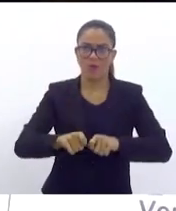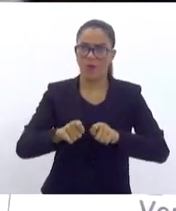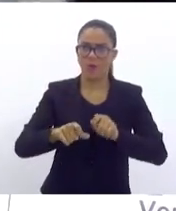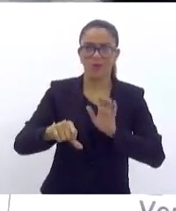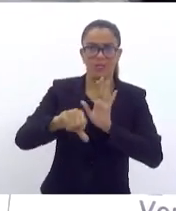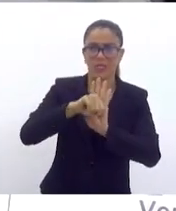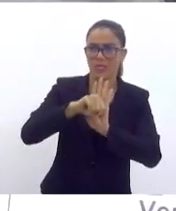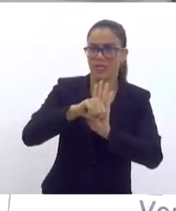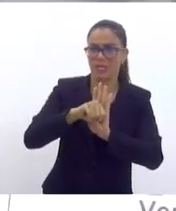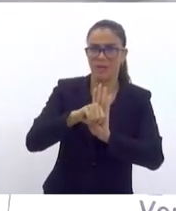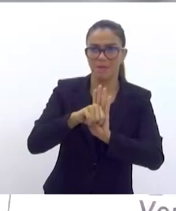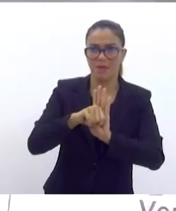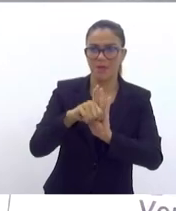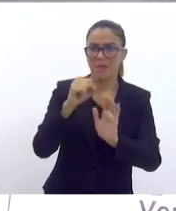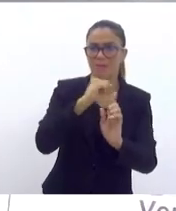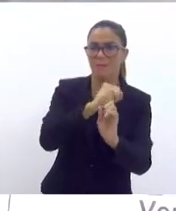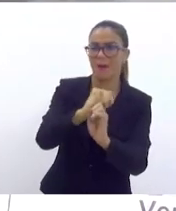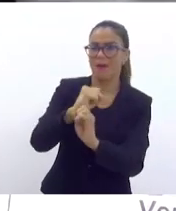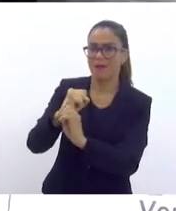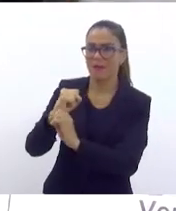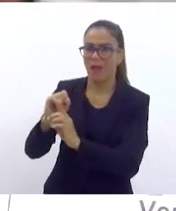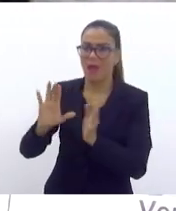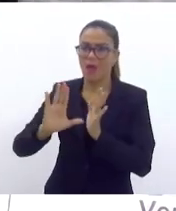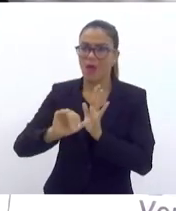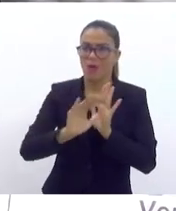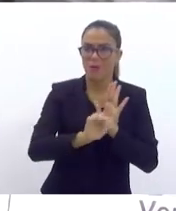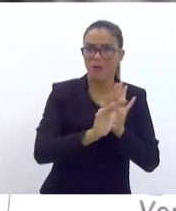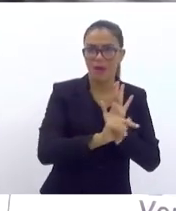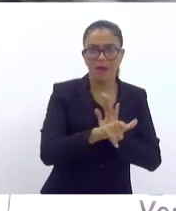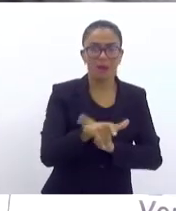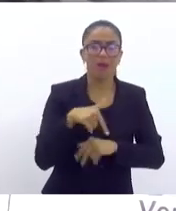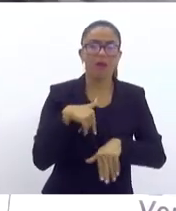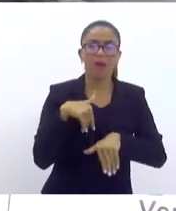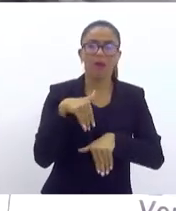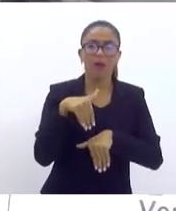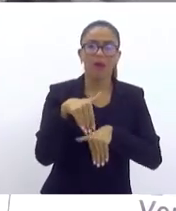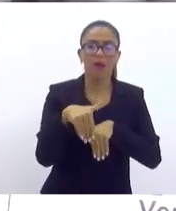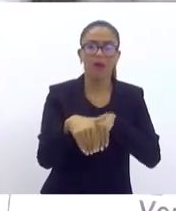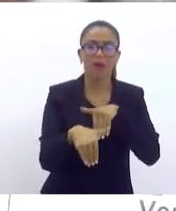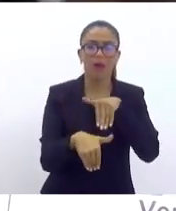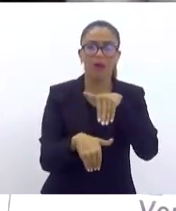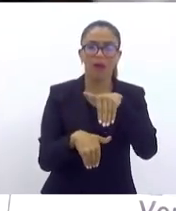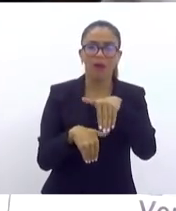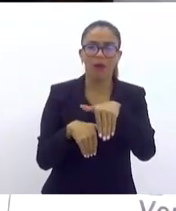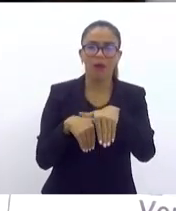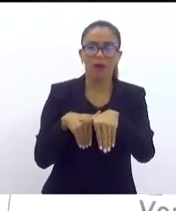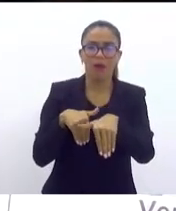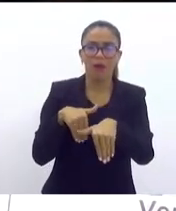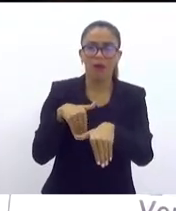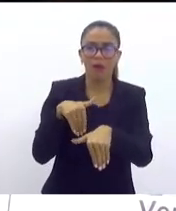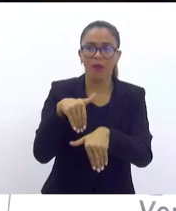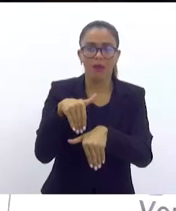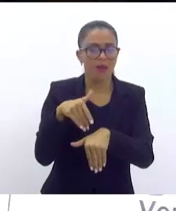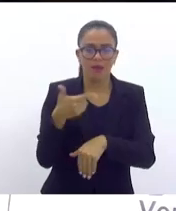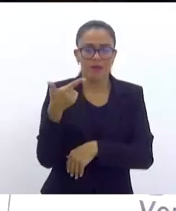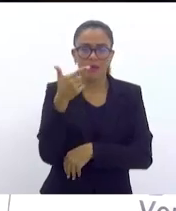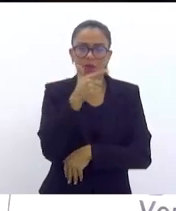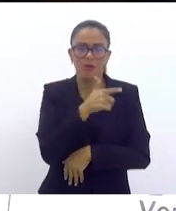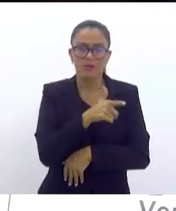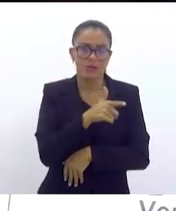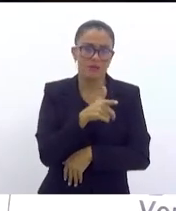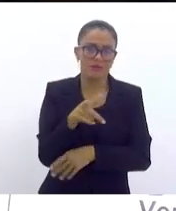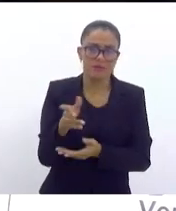ao contrário no estado em que ele se encontra de letargia ele ele fica